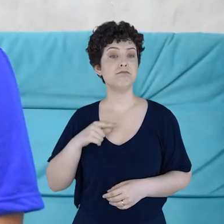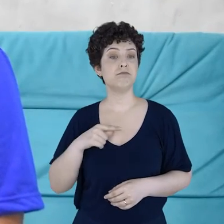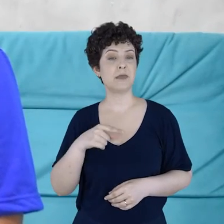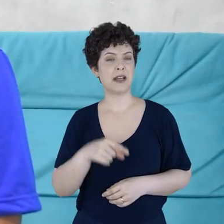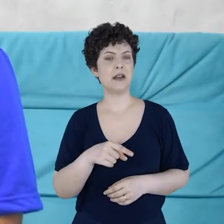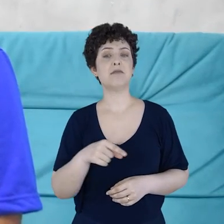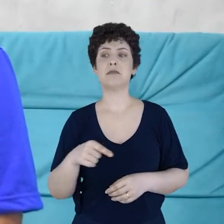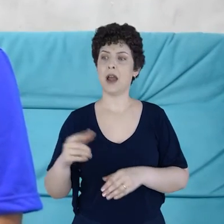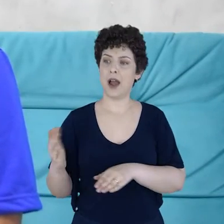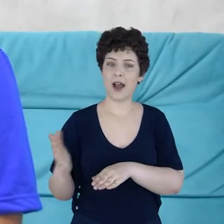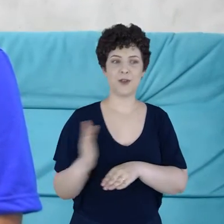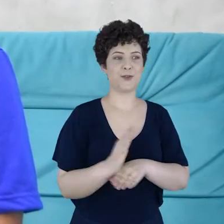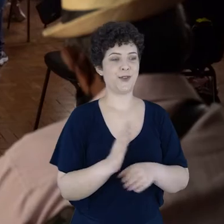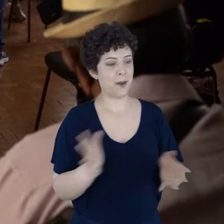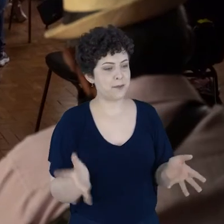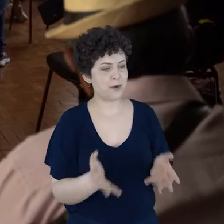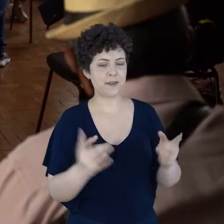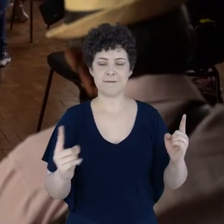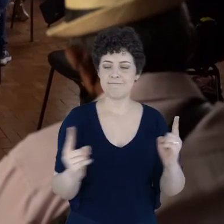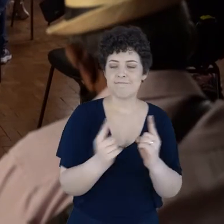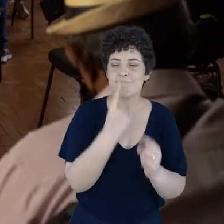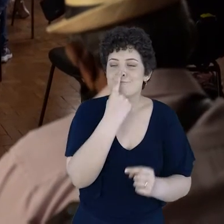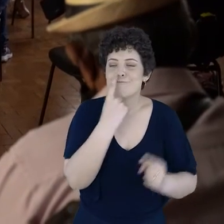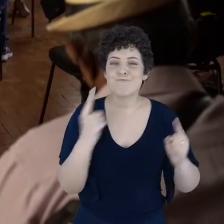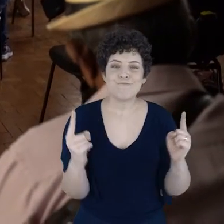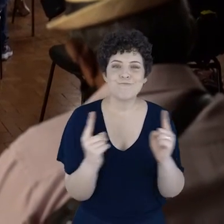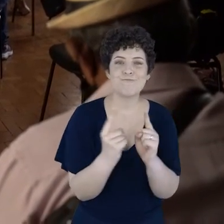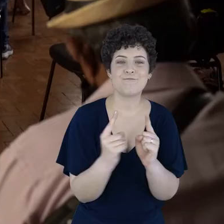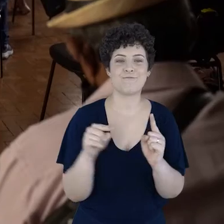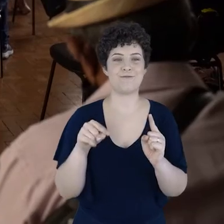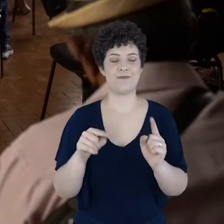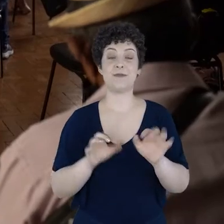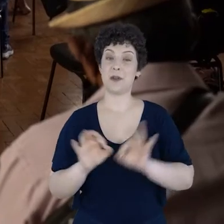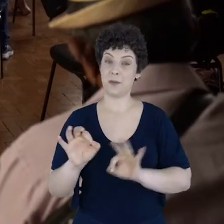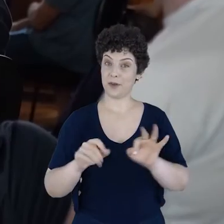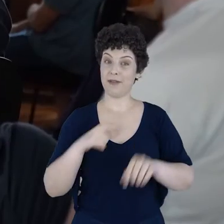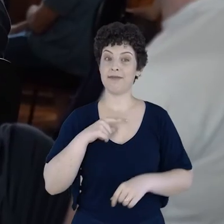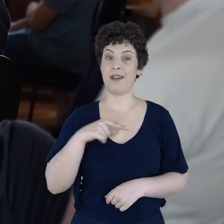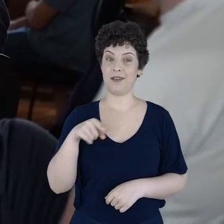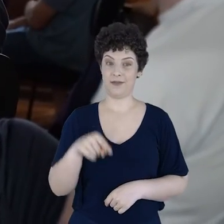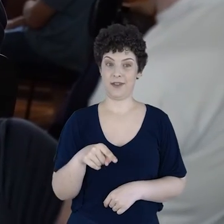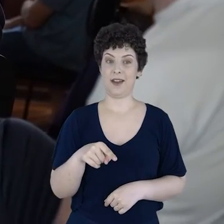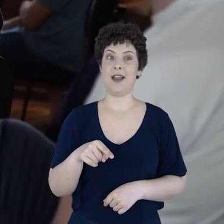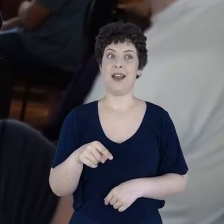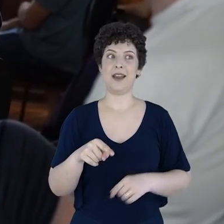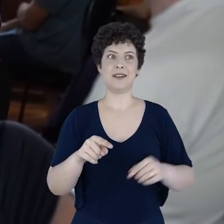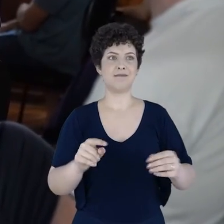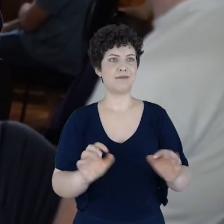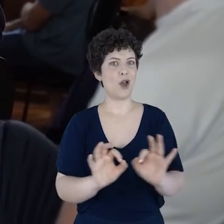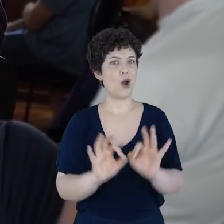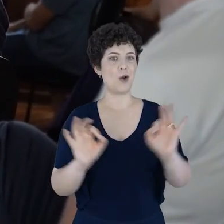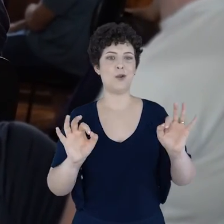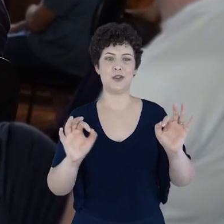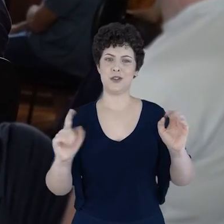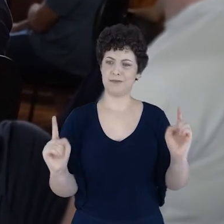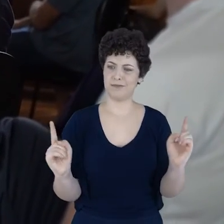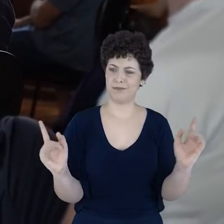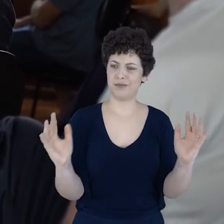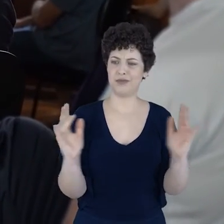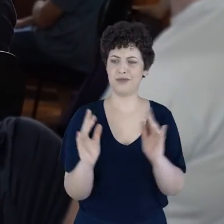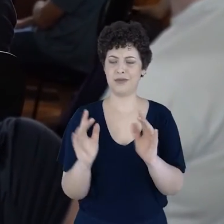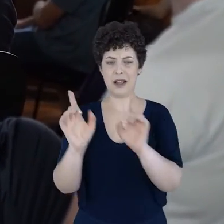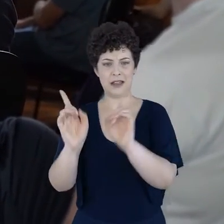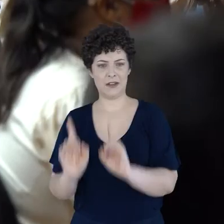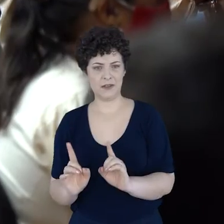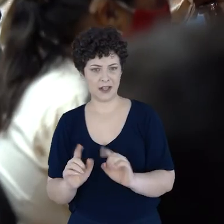vice-presidente da Apodete. Ter ajudado a promover essa aproximação, né, o projeto teve também esse ganho que aproximou as